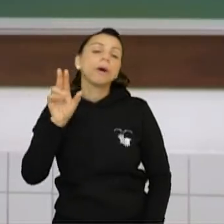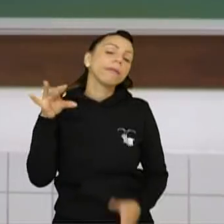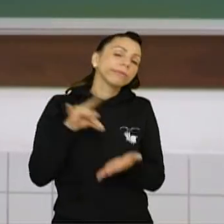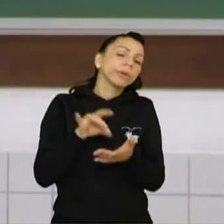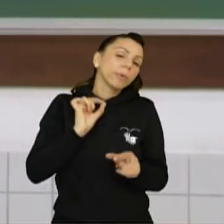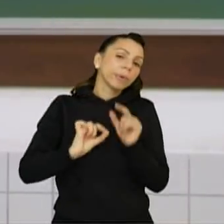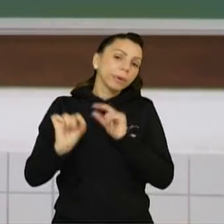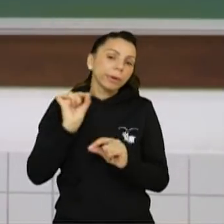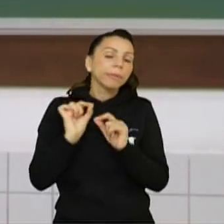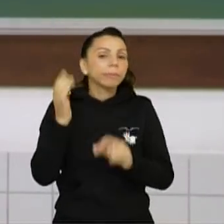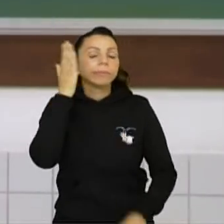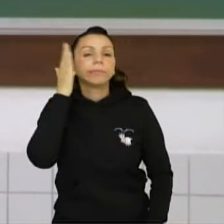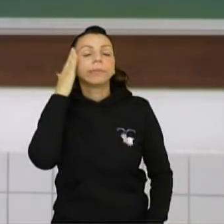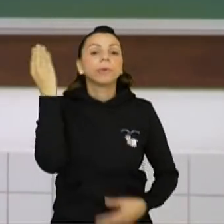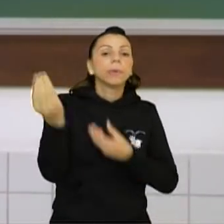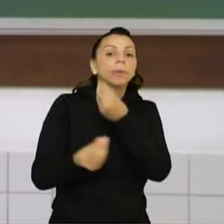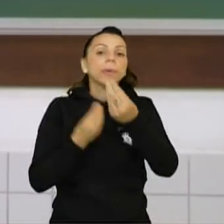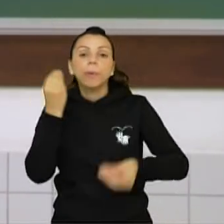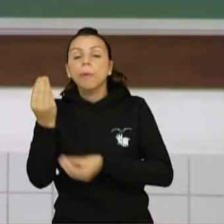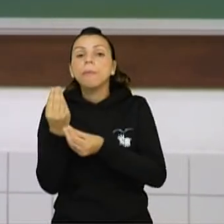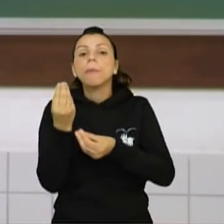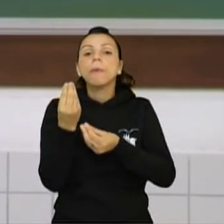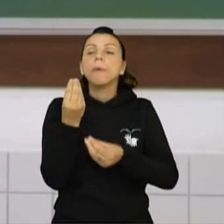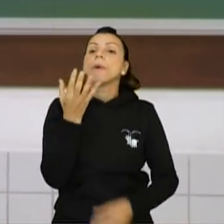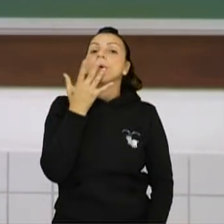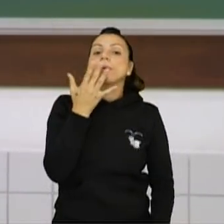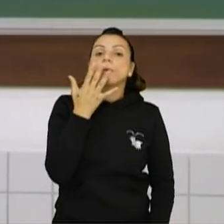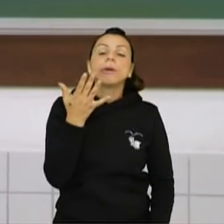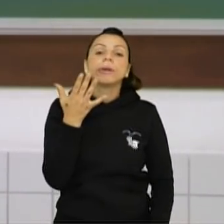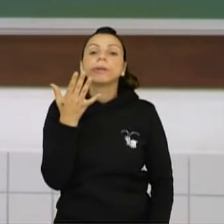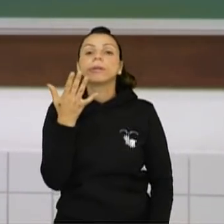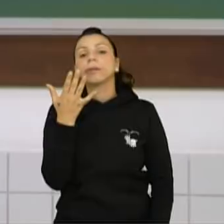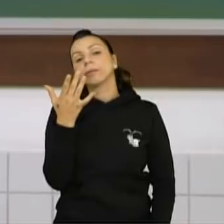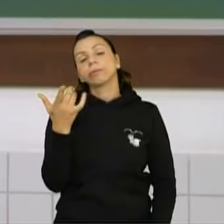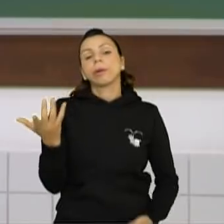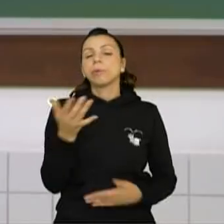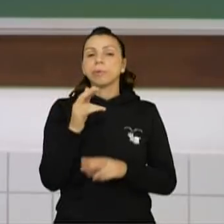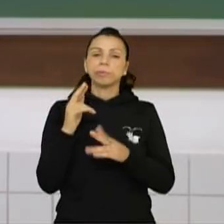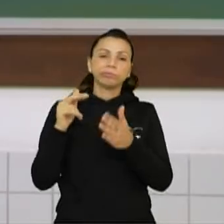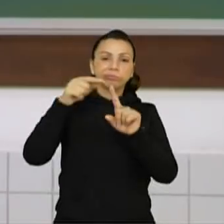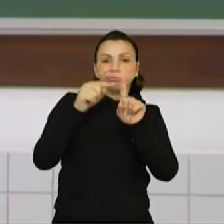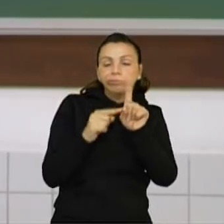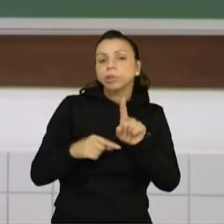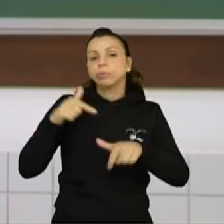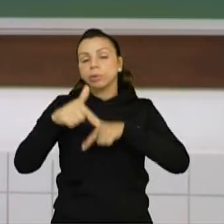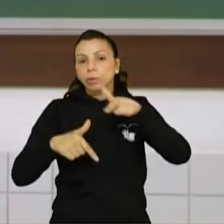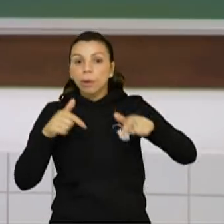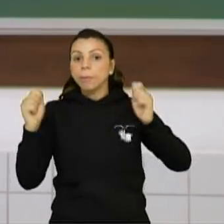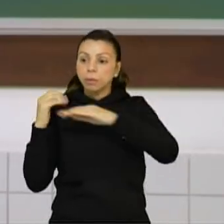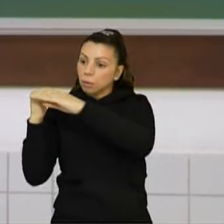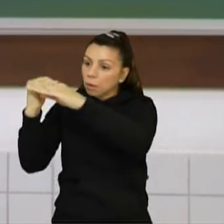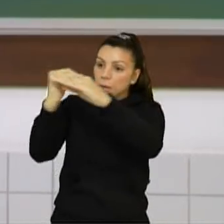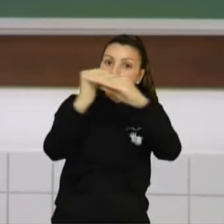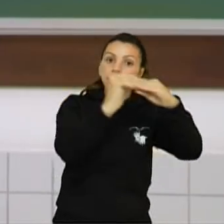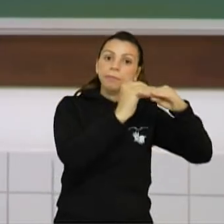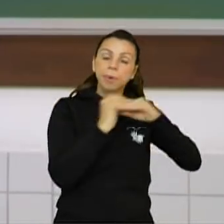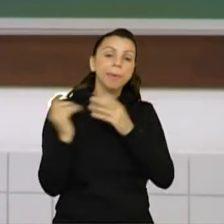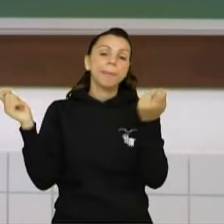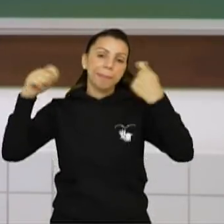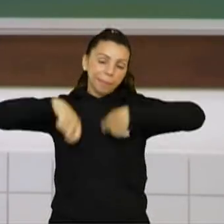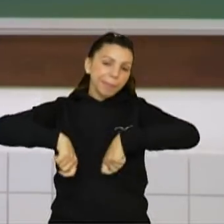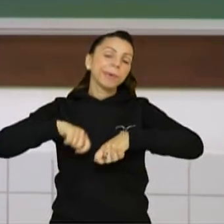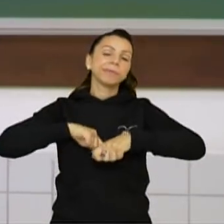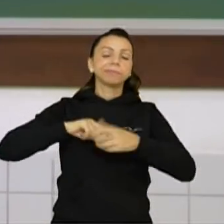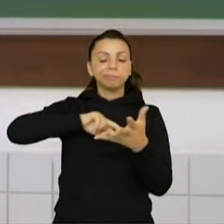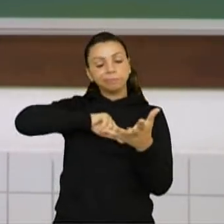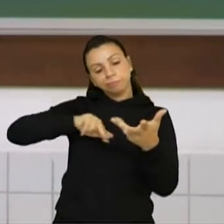para você poder saber como lidar com as cores e quando fazer um determinado tipo de trabalho, não haja uma desarmonia. Há possibilidade de você trabalhar